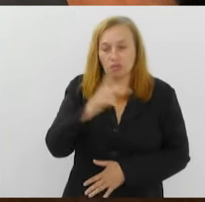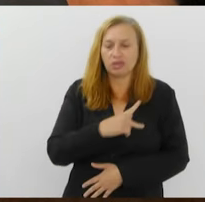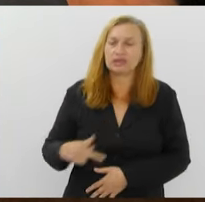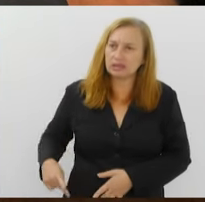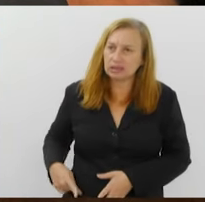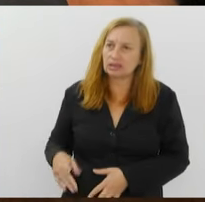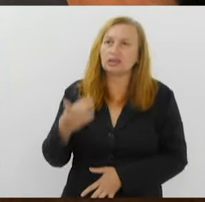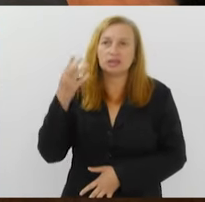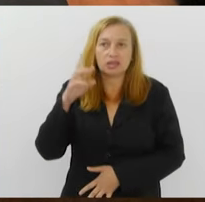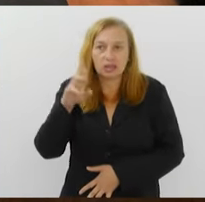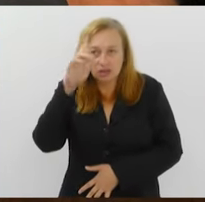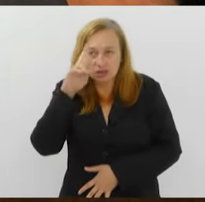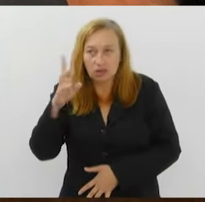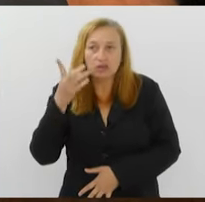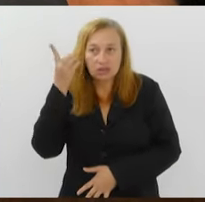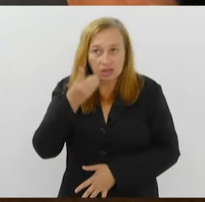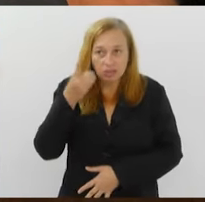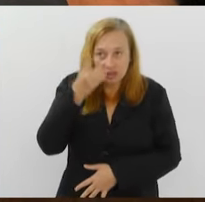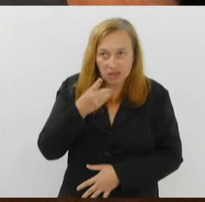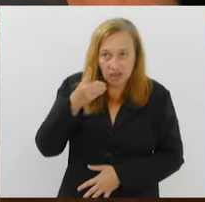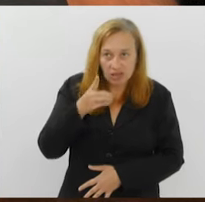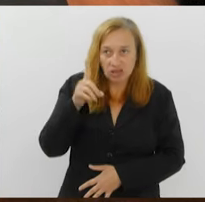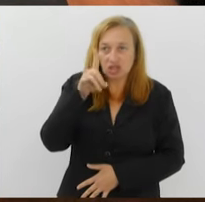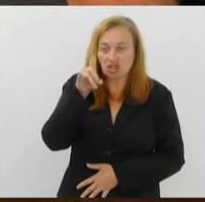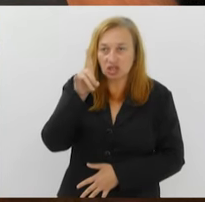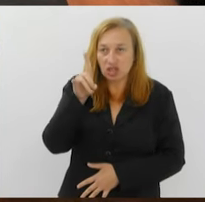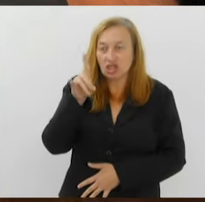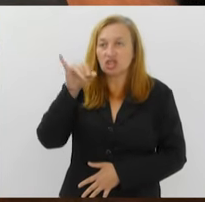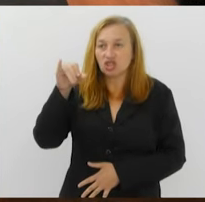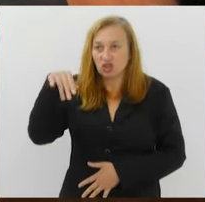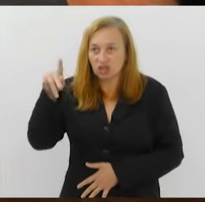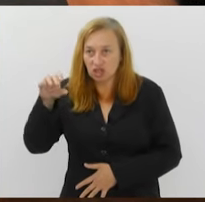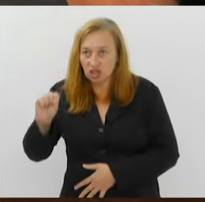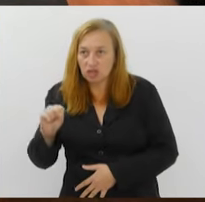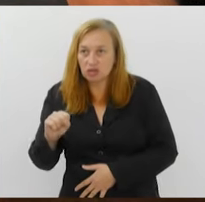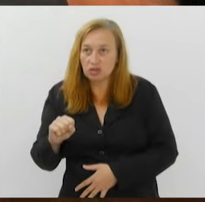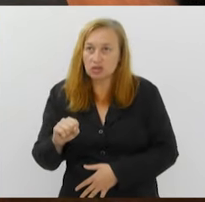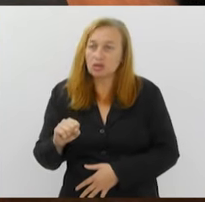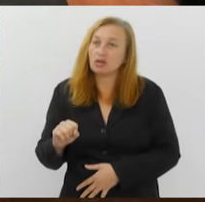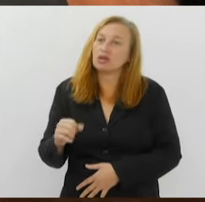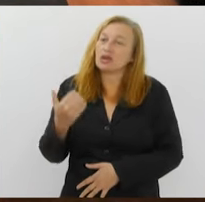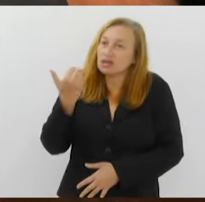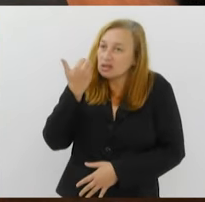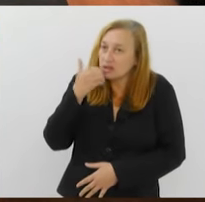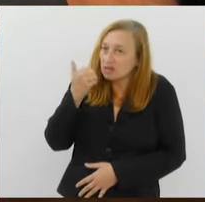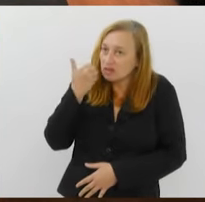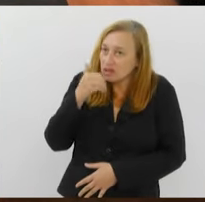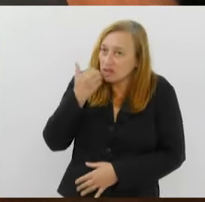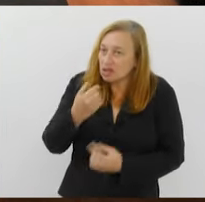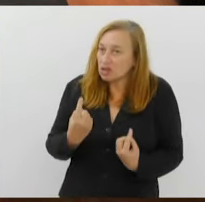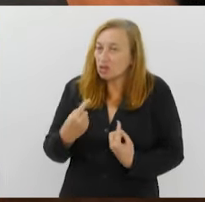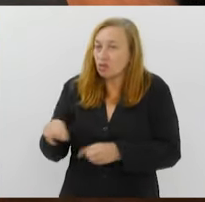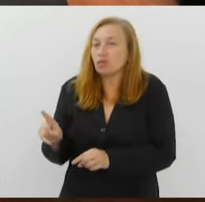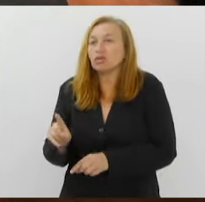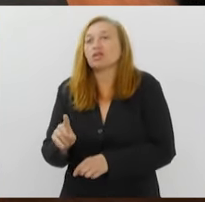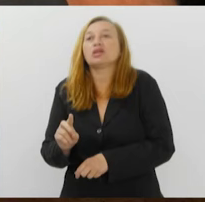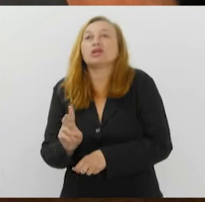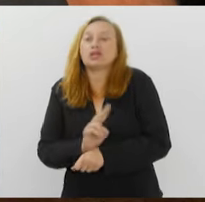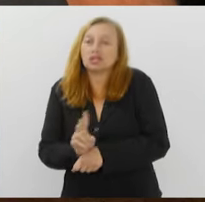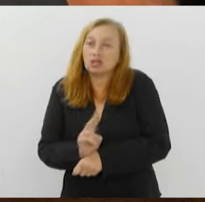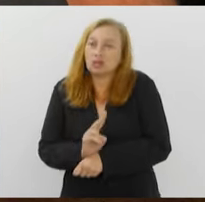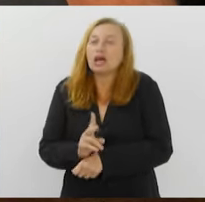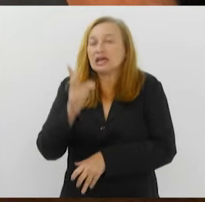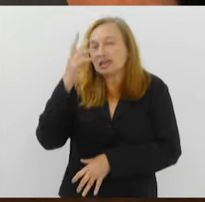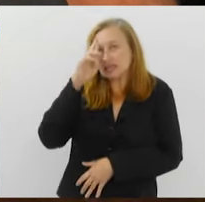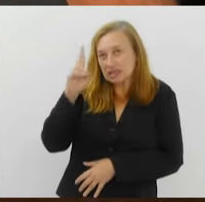Lins, o que tem acontecido no Rio de Janeiro é uma covardia com as forças de segurança, que eu sei que Vossa Excelência é um defensor. É